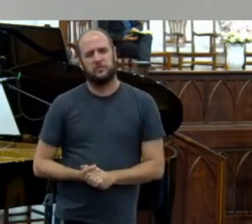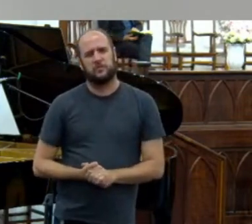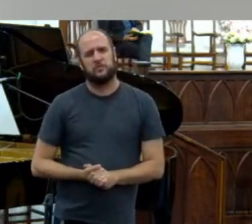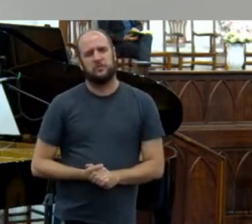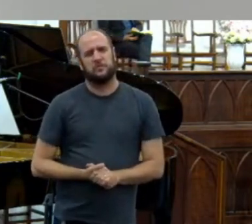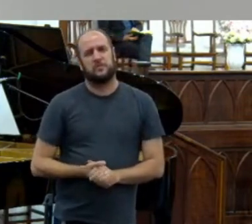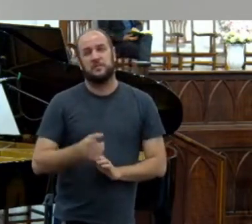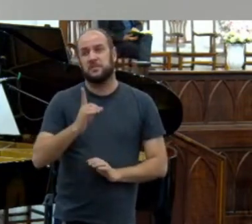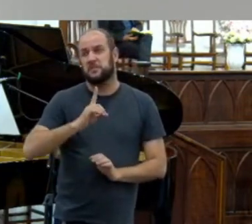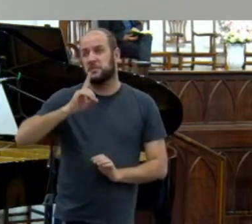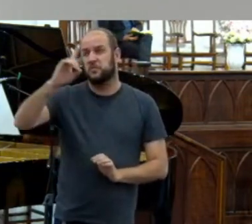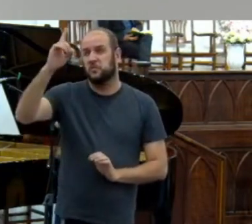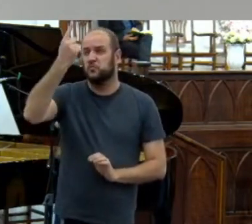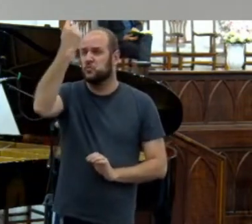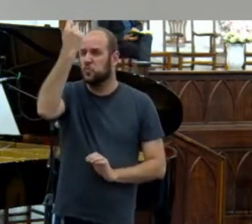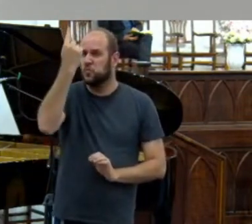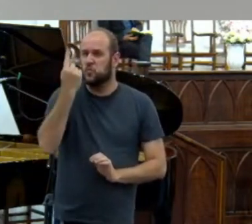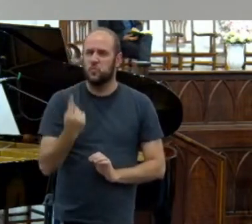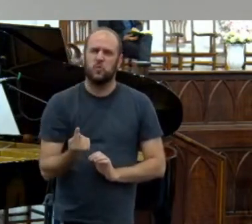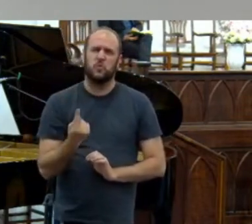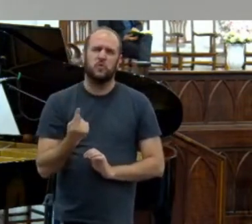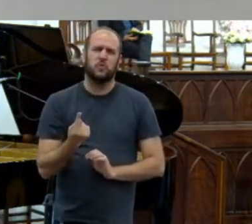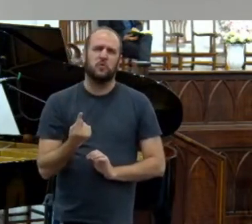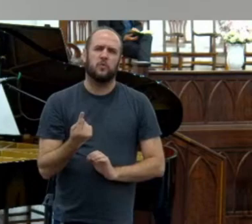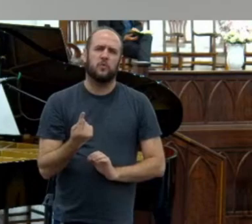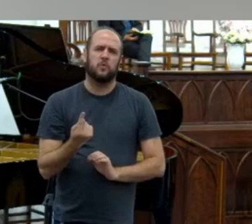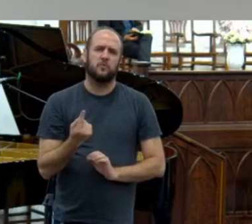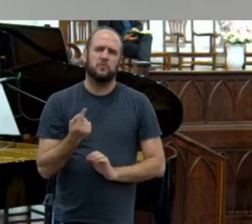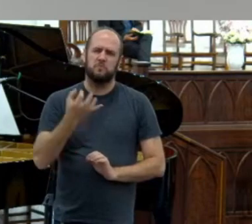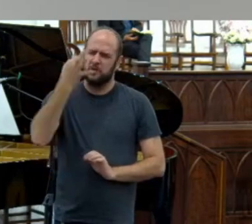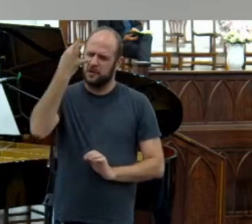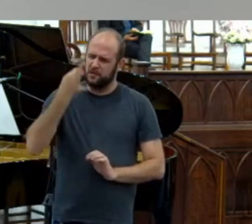é imutável, ele